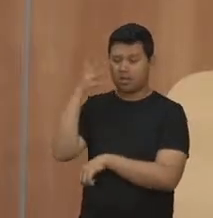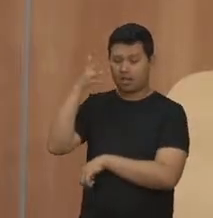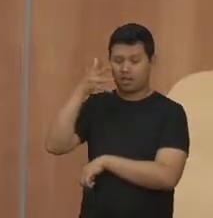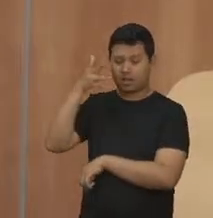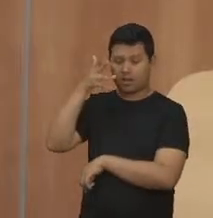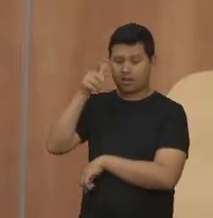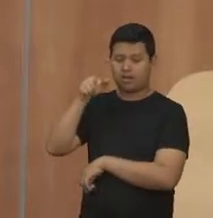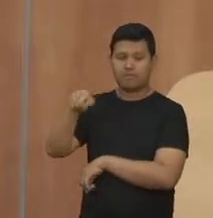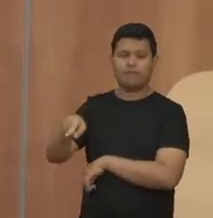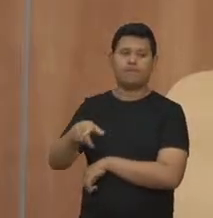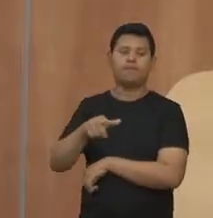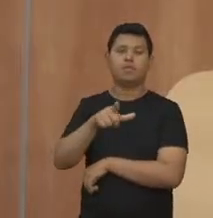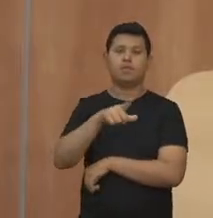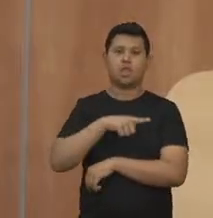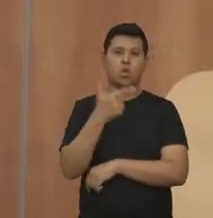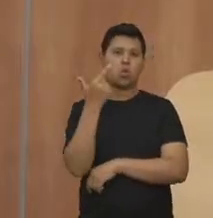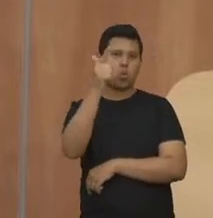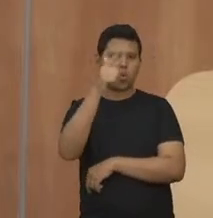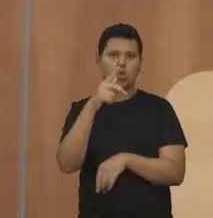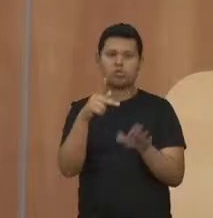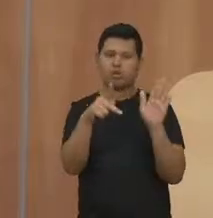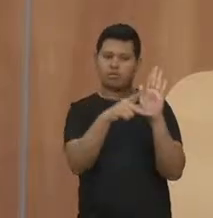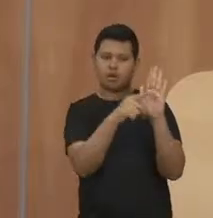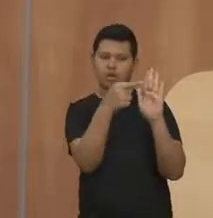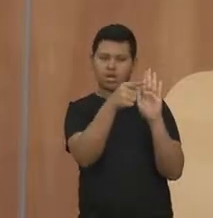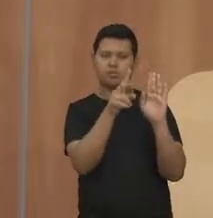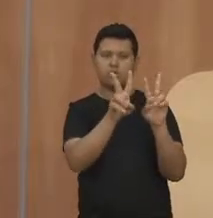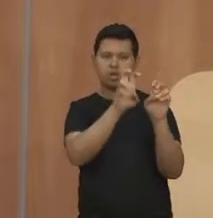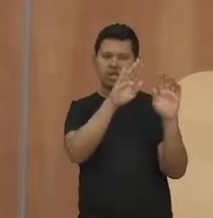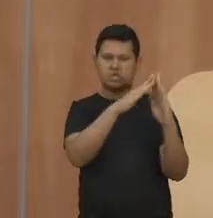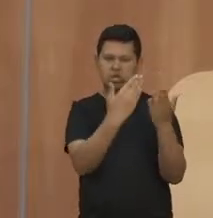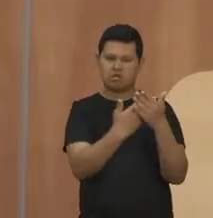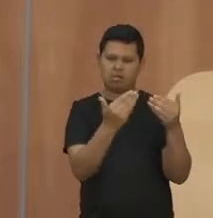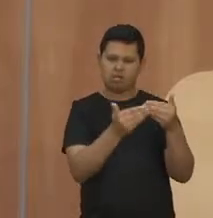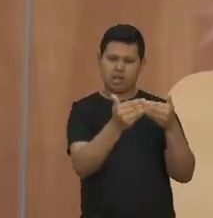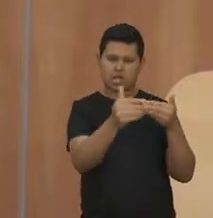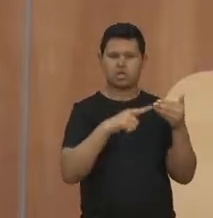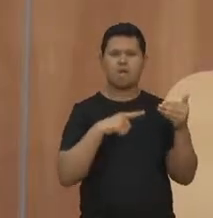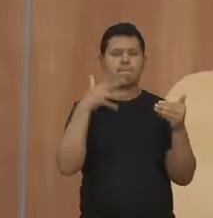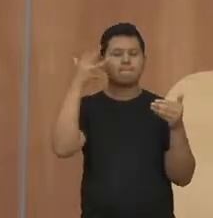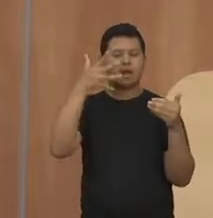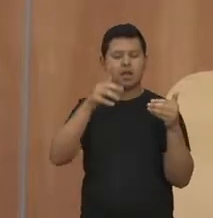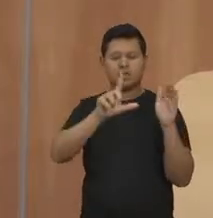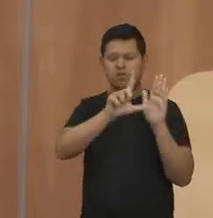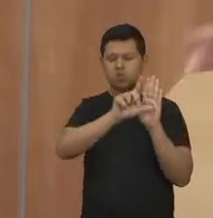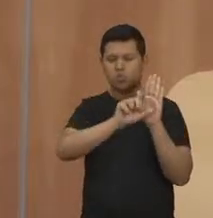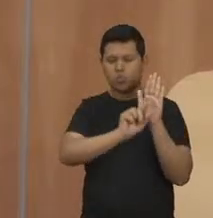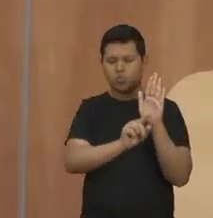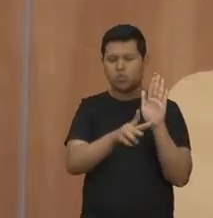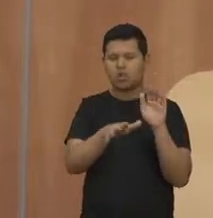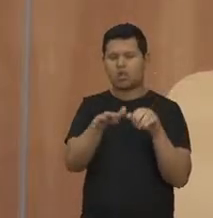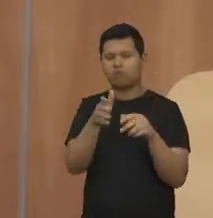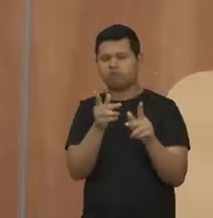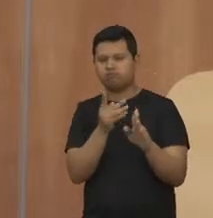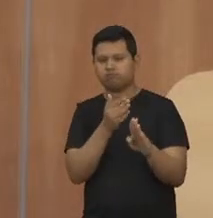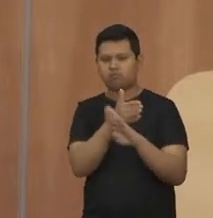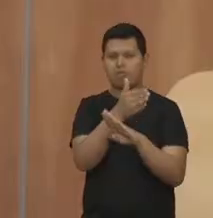um outro programa que é o Escola que Avança. Esses são palestras menores. A gente vai nas salas, fala com a molecada